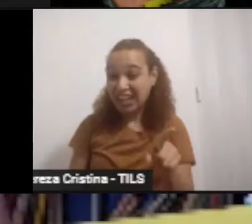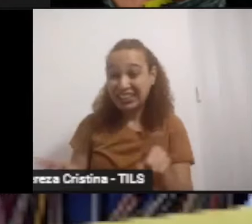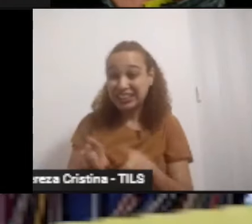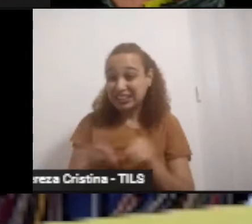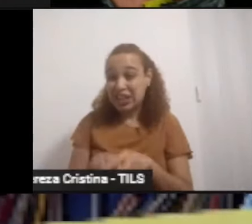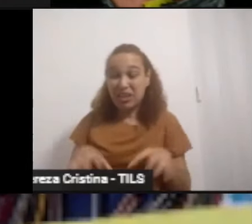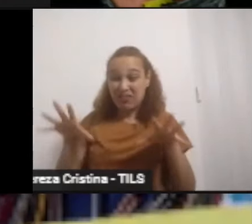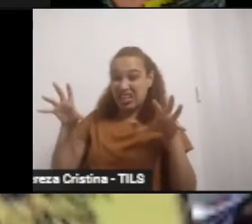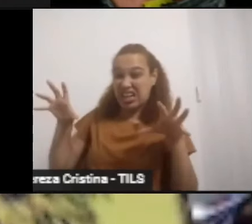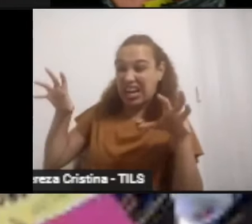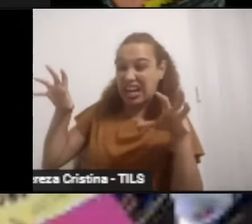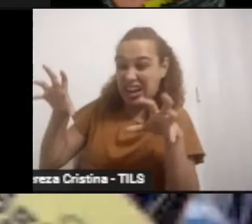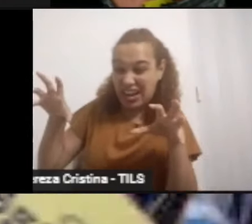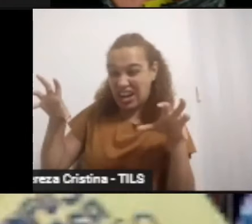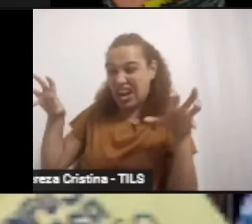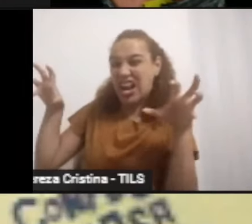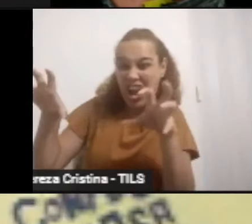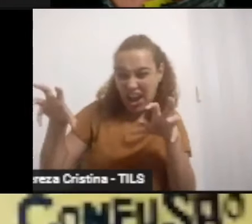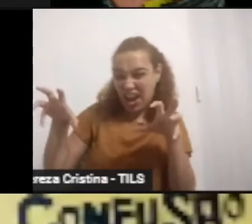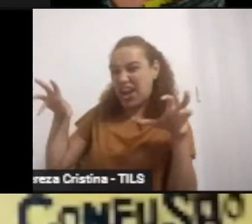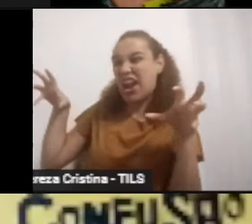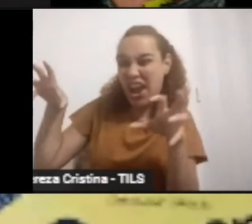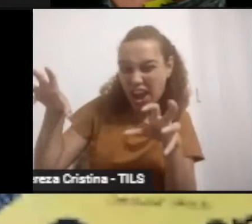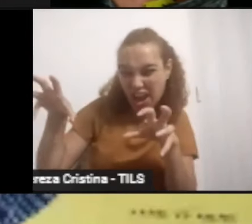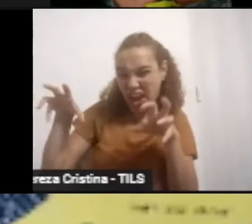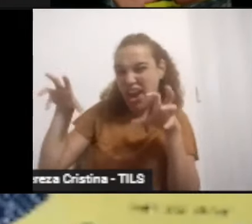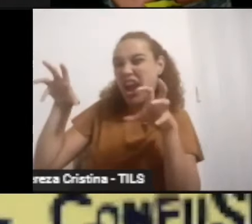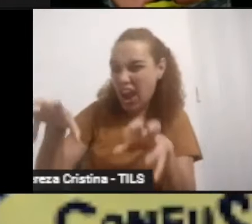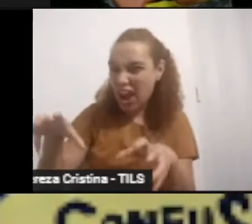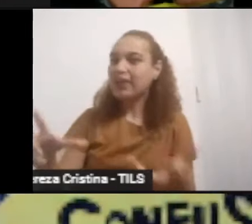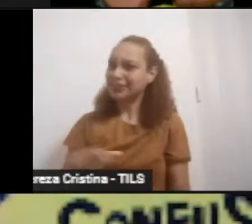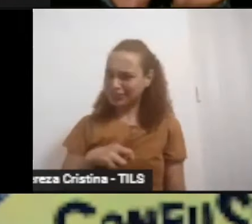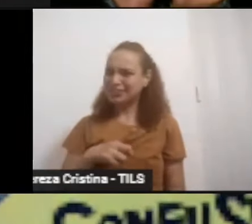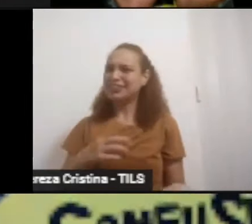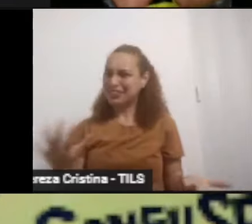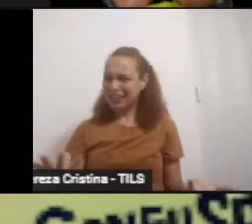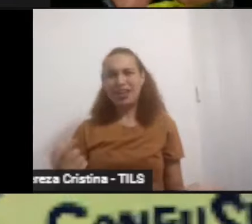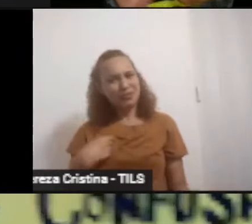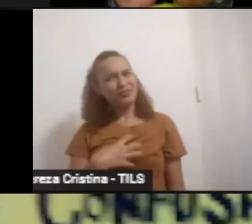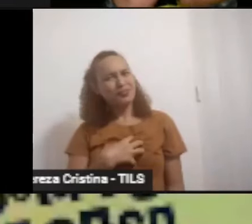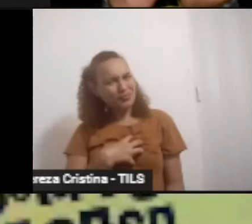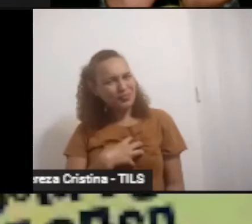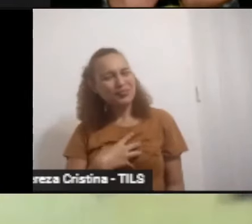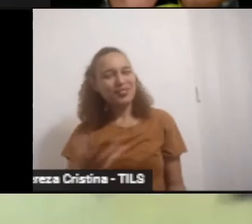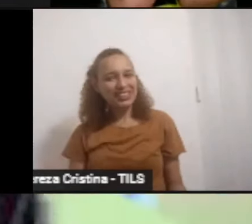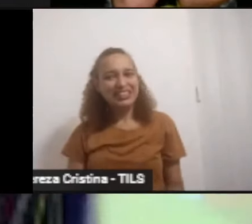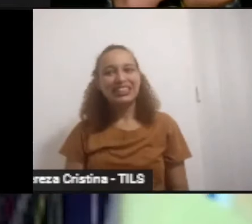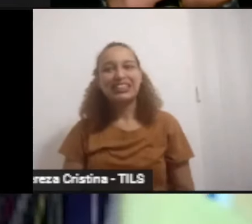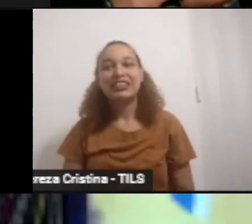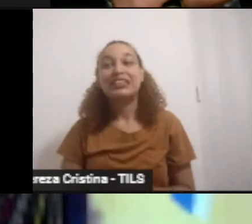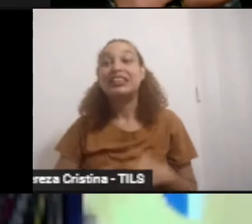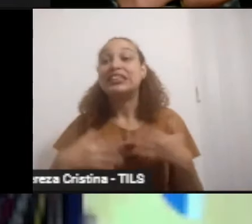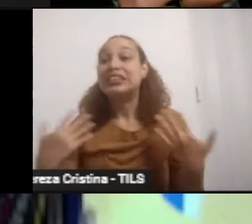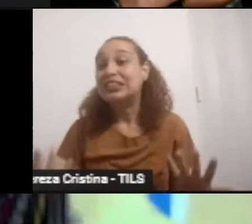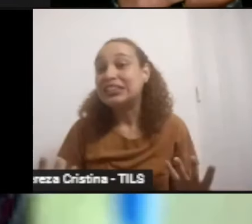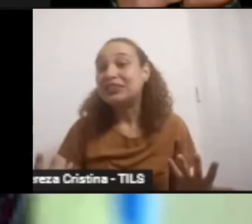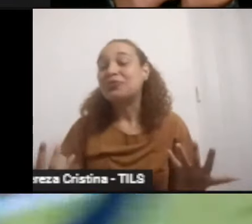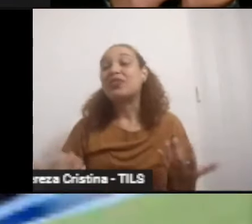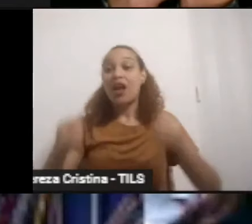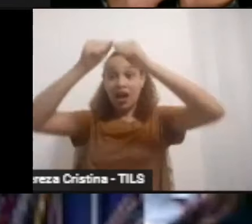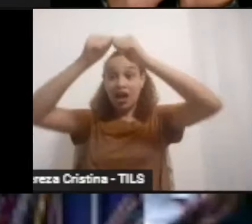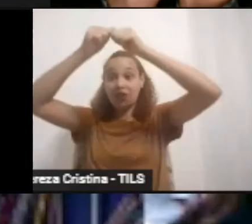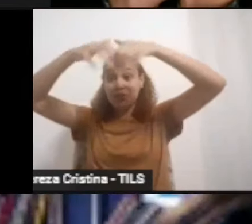no lustre, fazendo... Não tem isso? Eu tenho essa sensação. E a cortina amarela que está